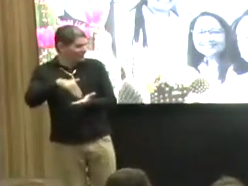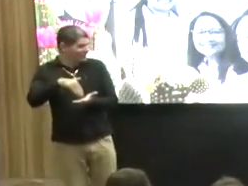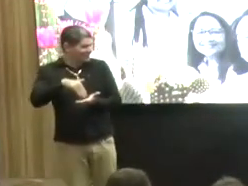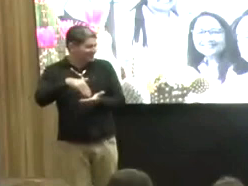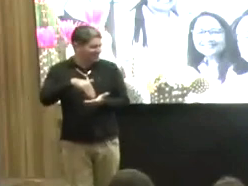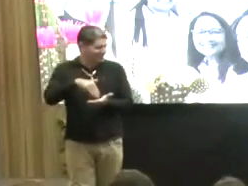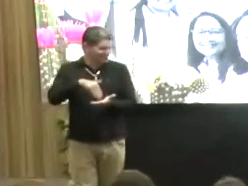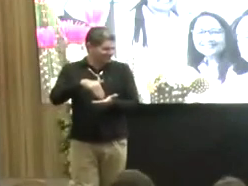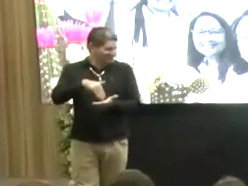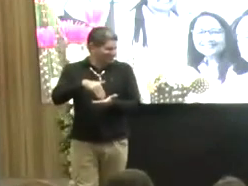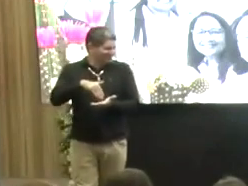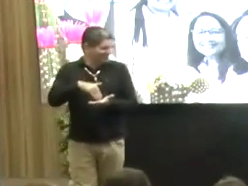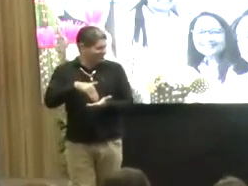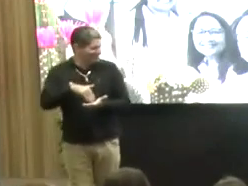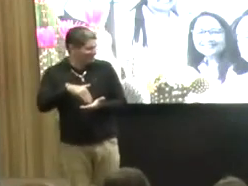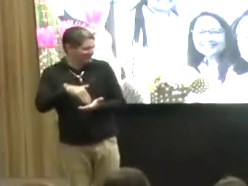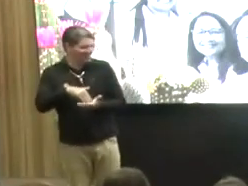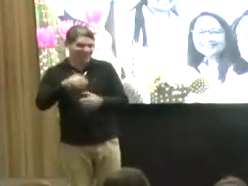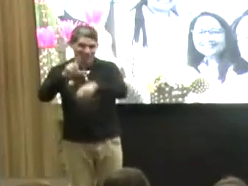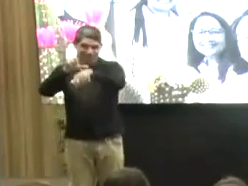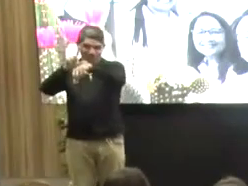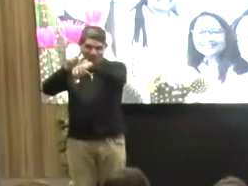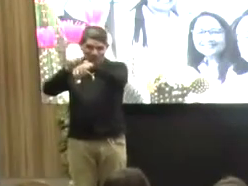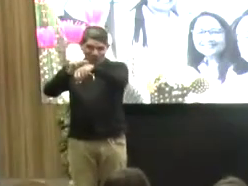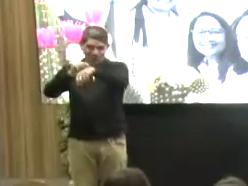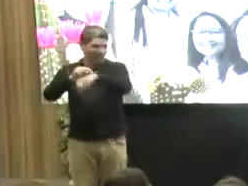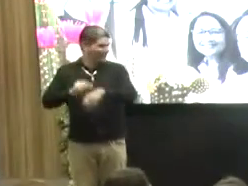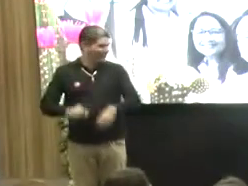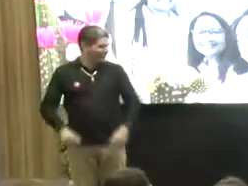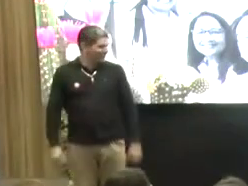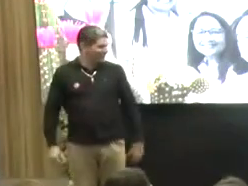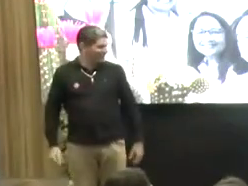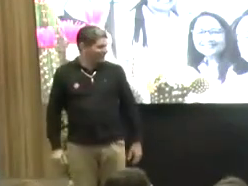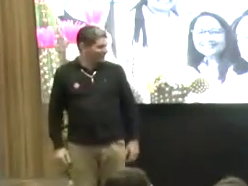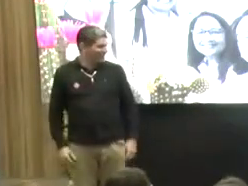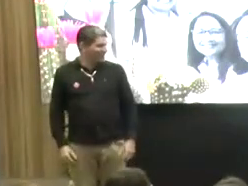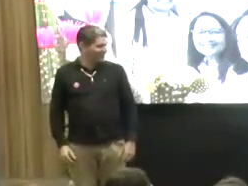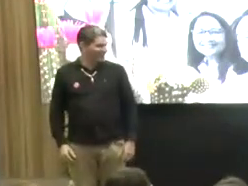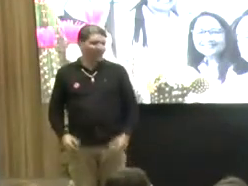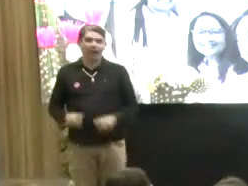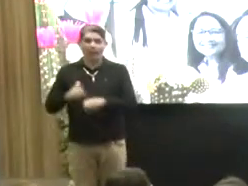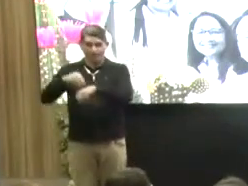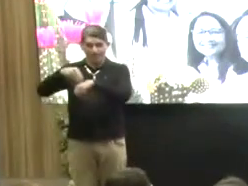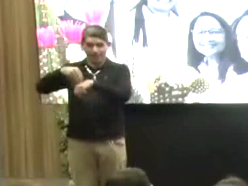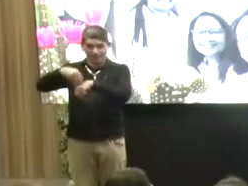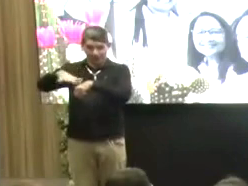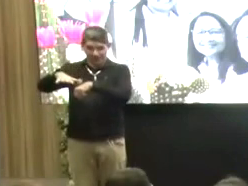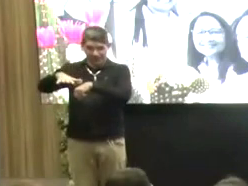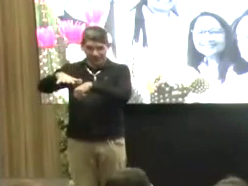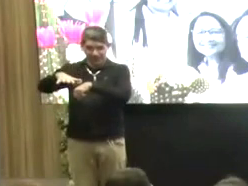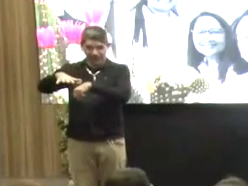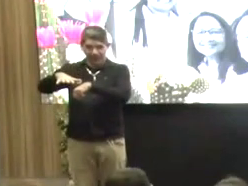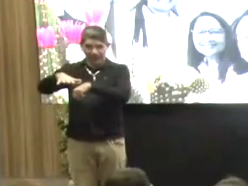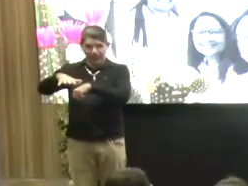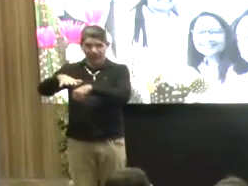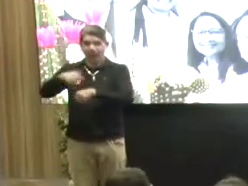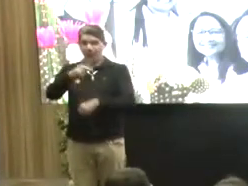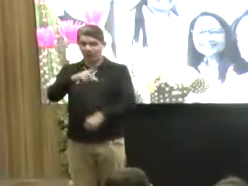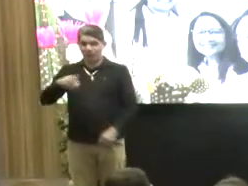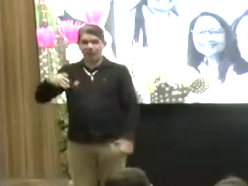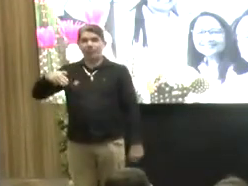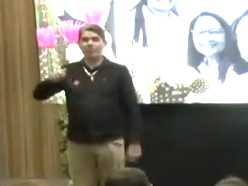acabar. Bom, tem muita coisa legal para dizer, mas eu queria partilhar com a professora Maria Clara, que eu penso que